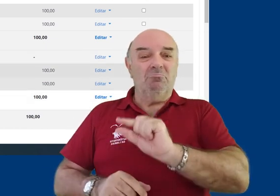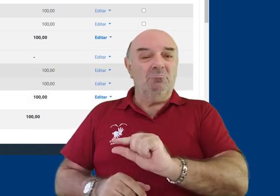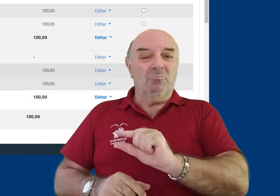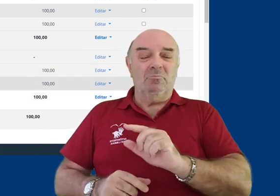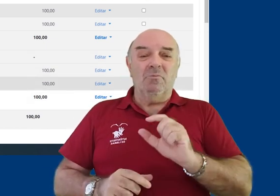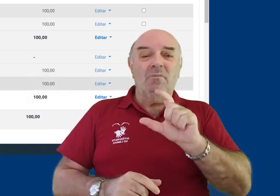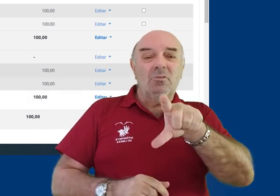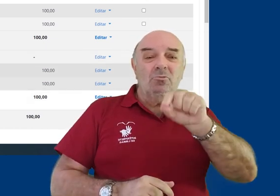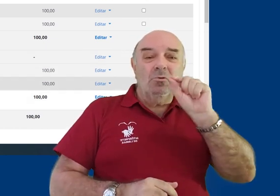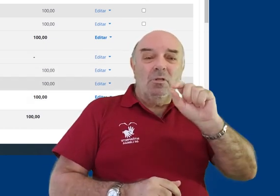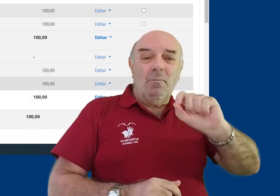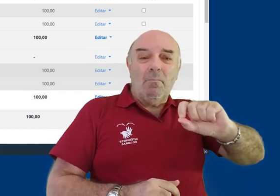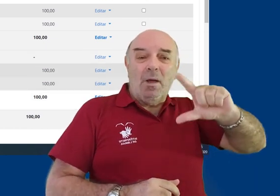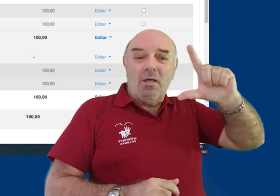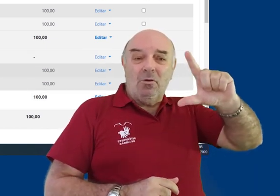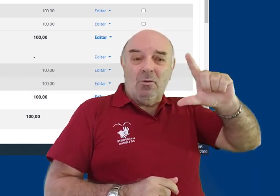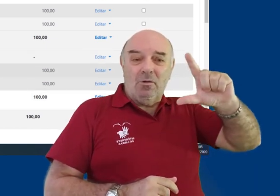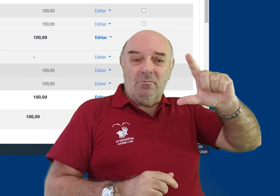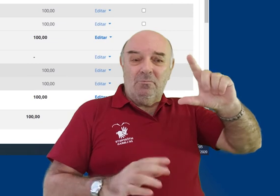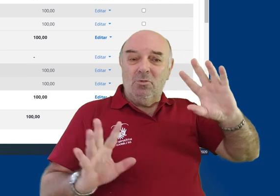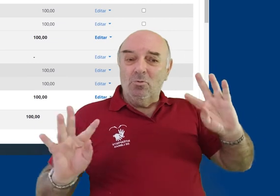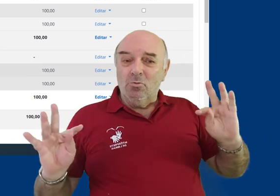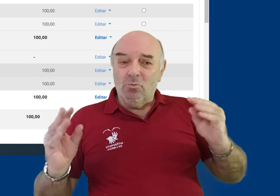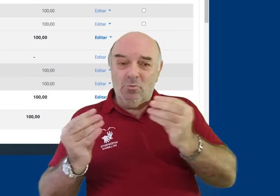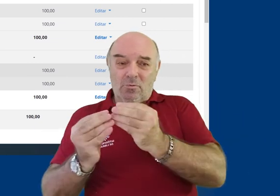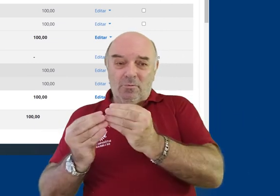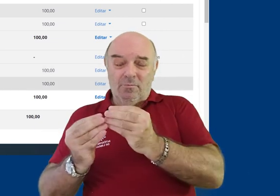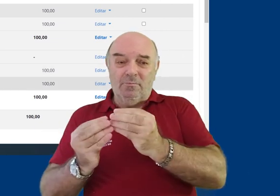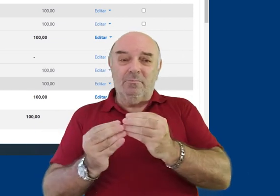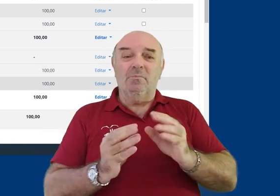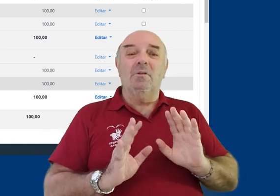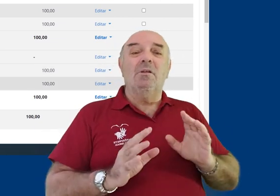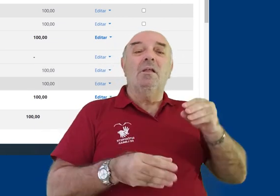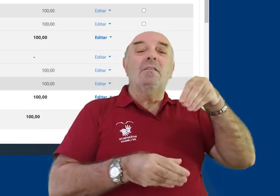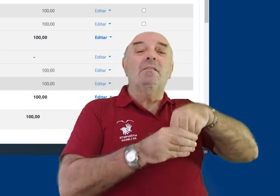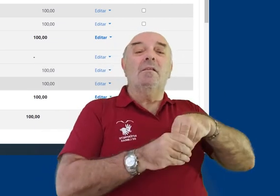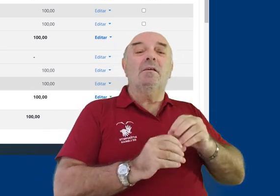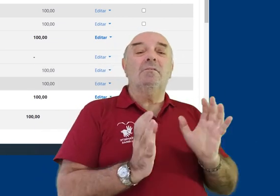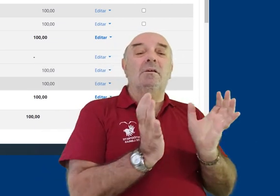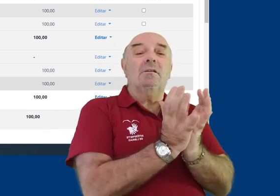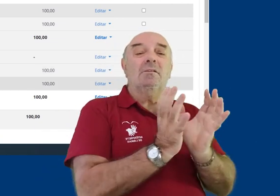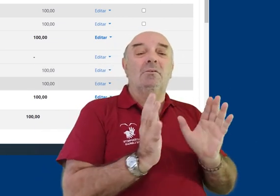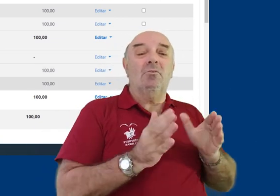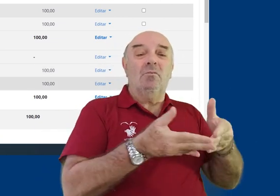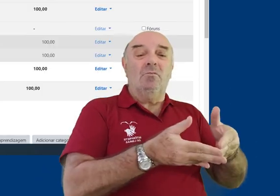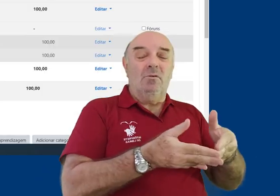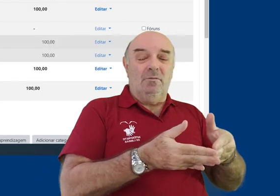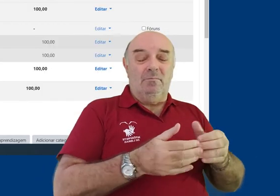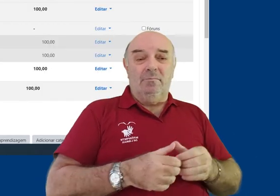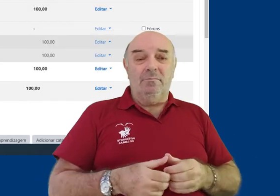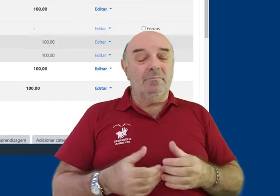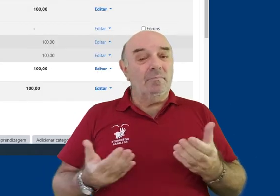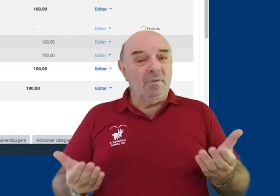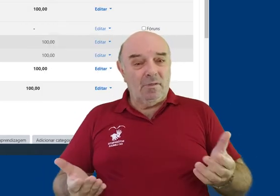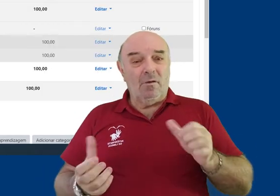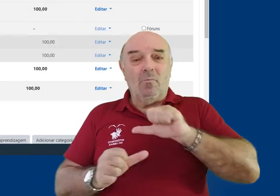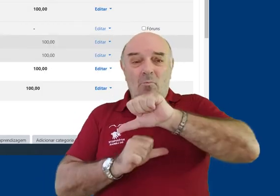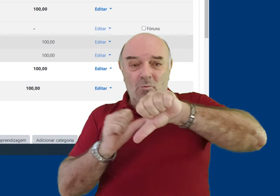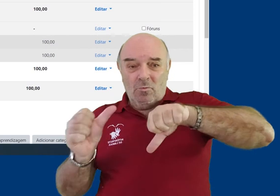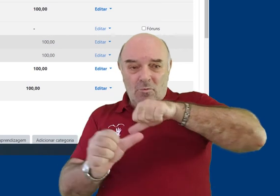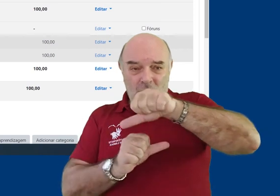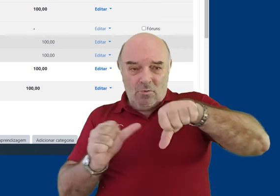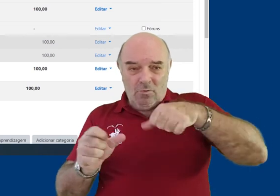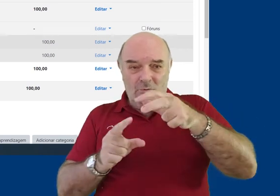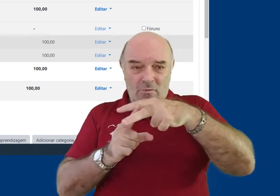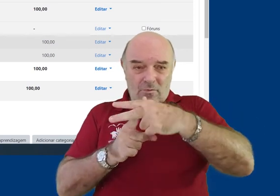que ele vai escolher a maior nota entre a avaliação global e a avaliação de fórum. Uma vez